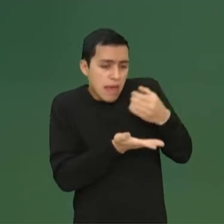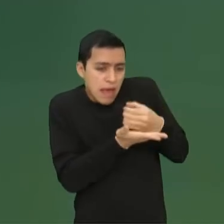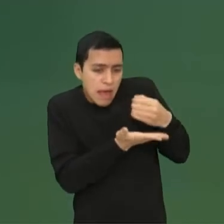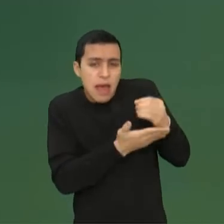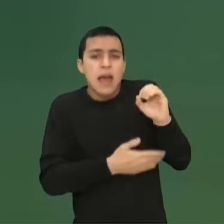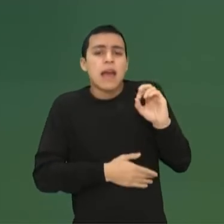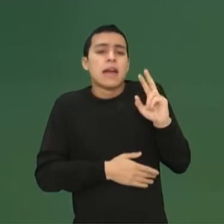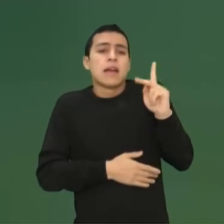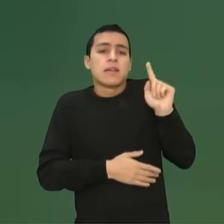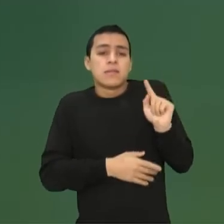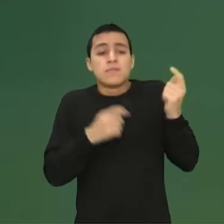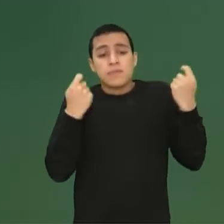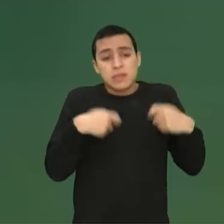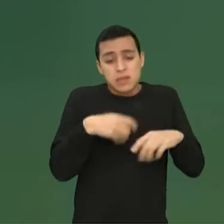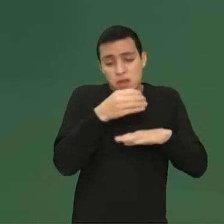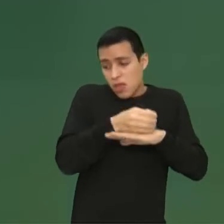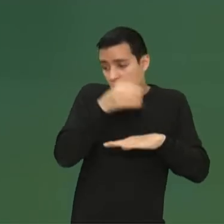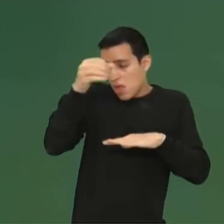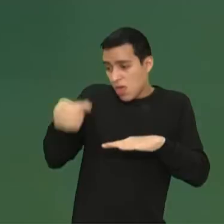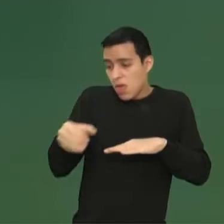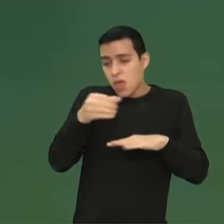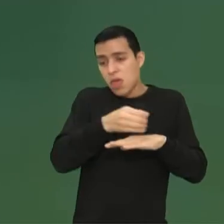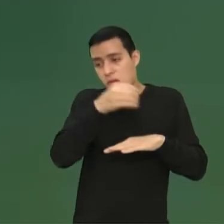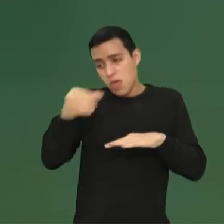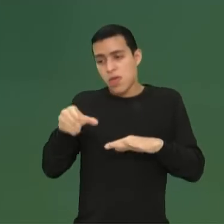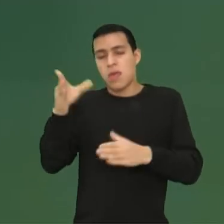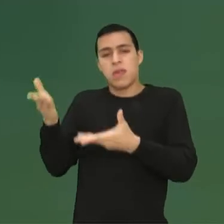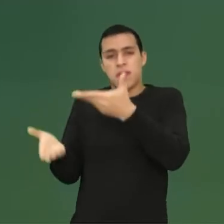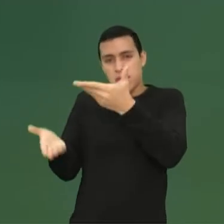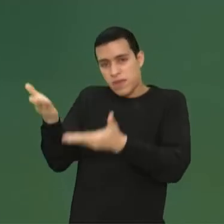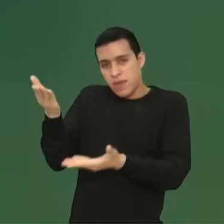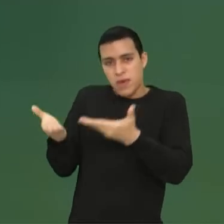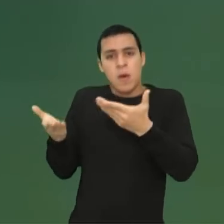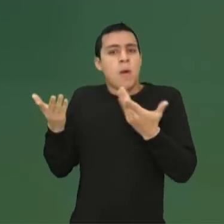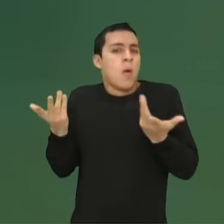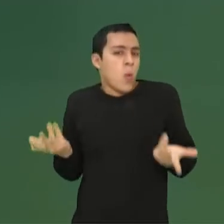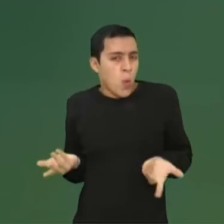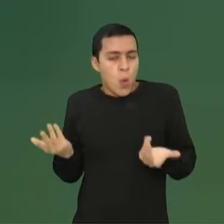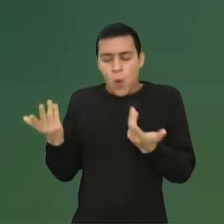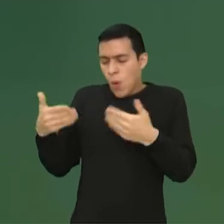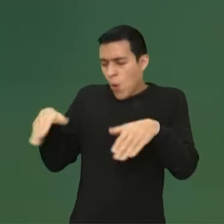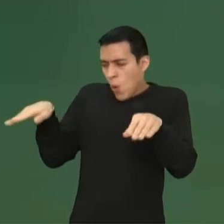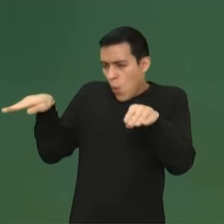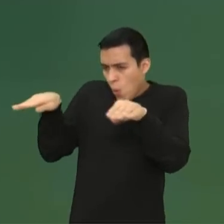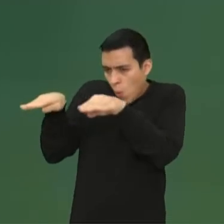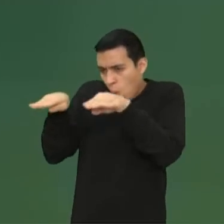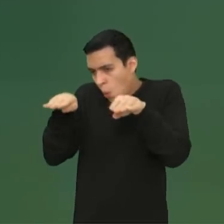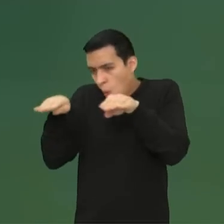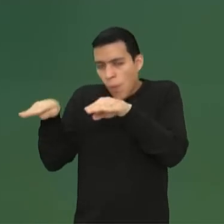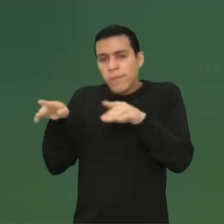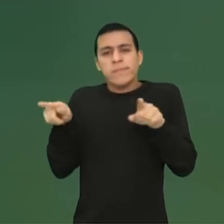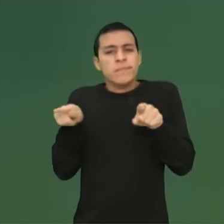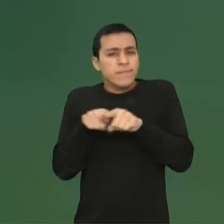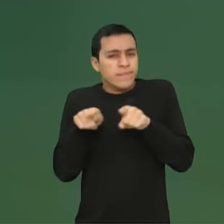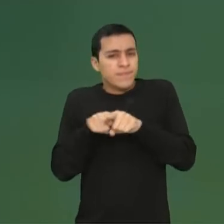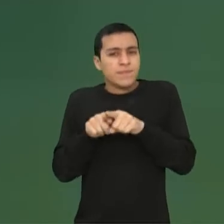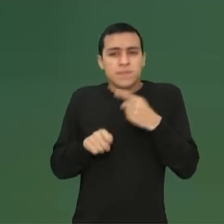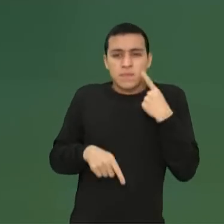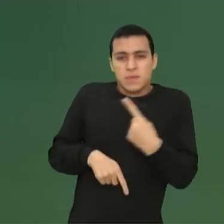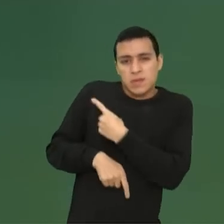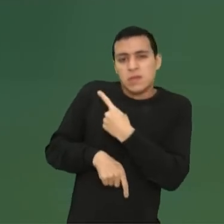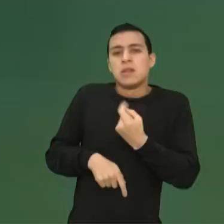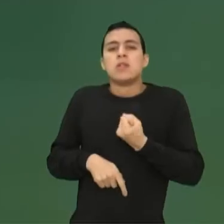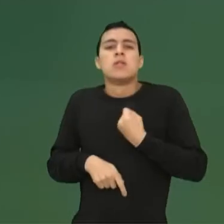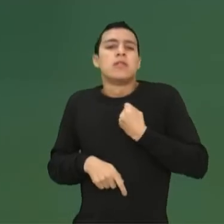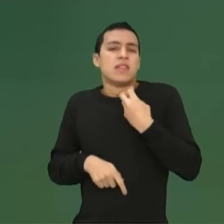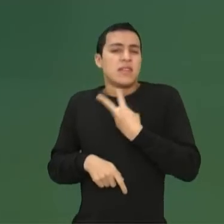kg terão de ser colocados para nivelar a balança na posição indicada na